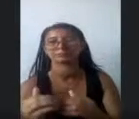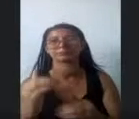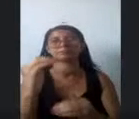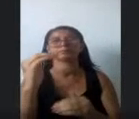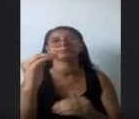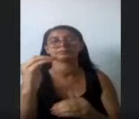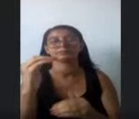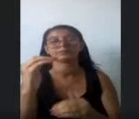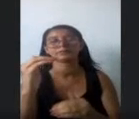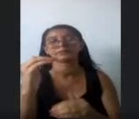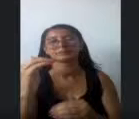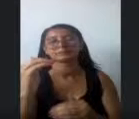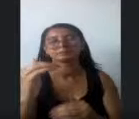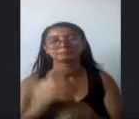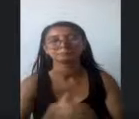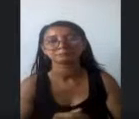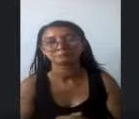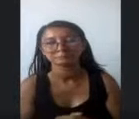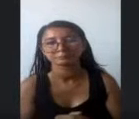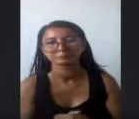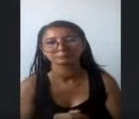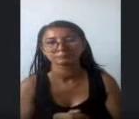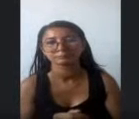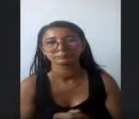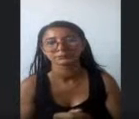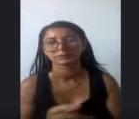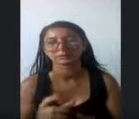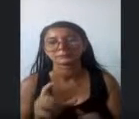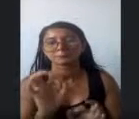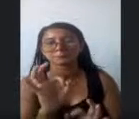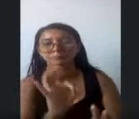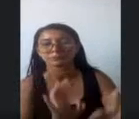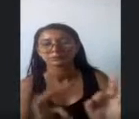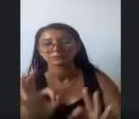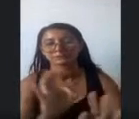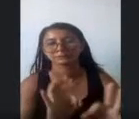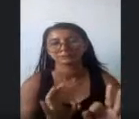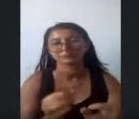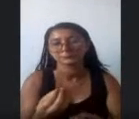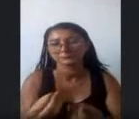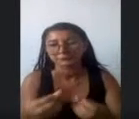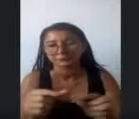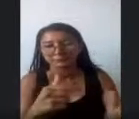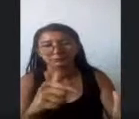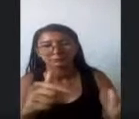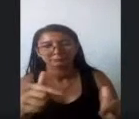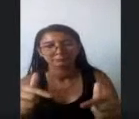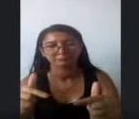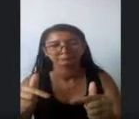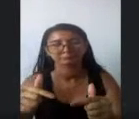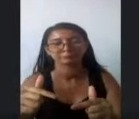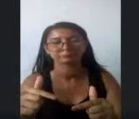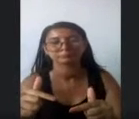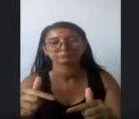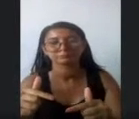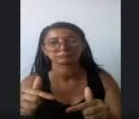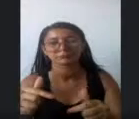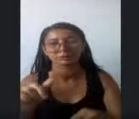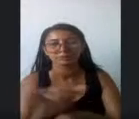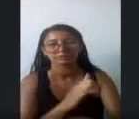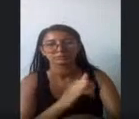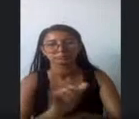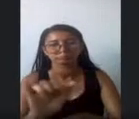E aí, quando nós pensamos em trabalhar o território, quando nós pensamos em trabalhar com a estratégia